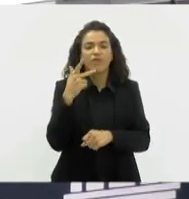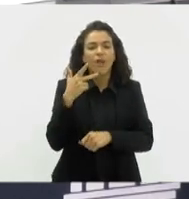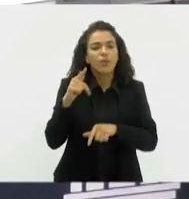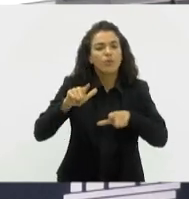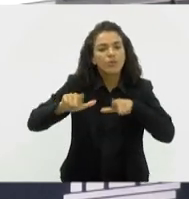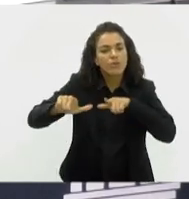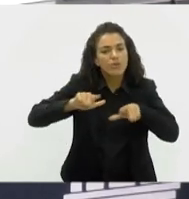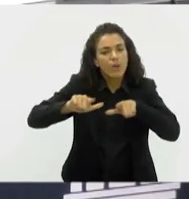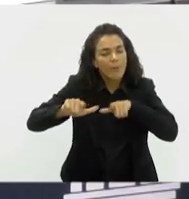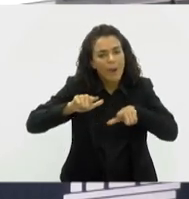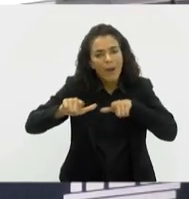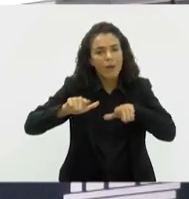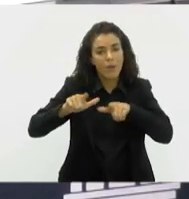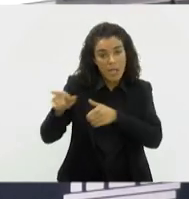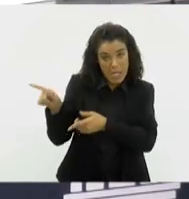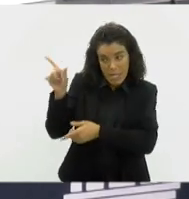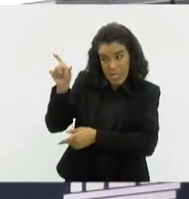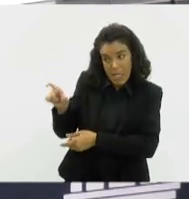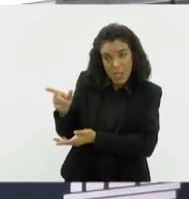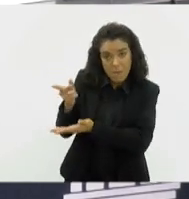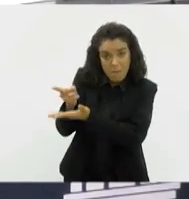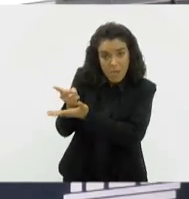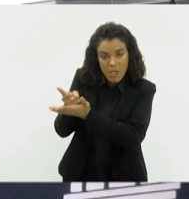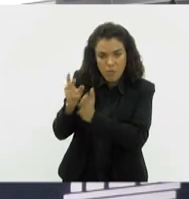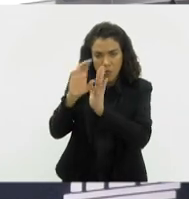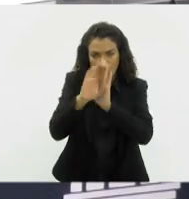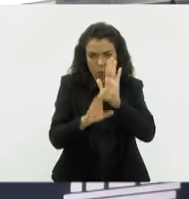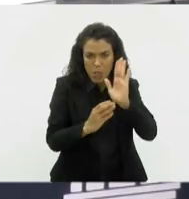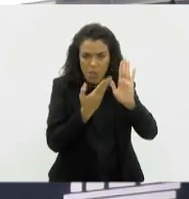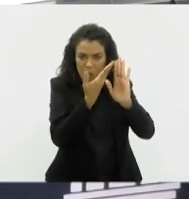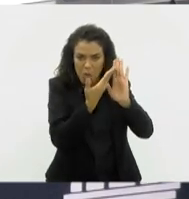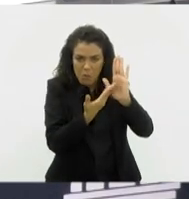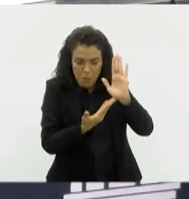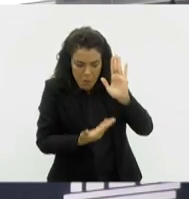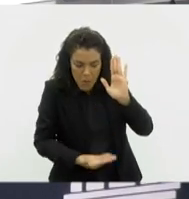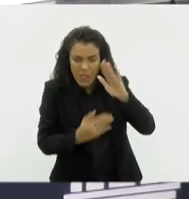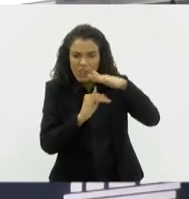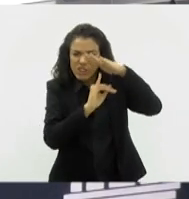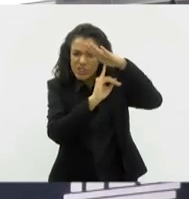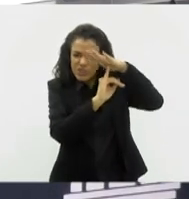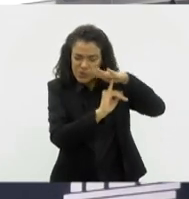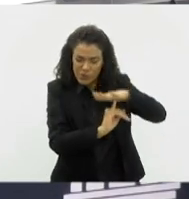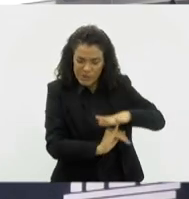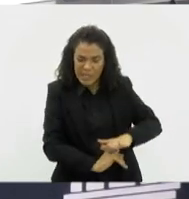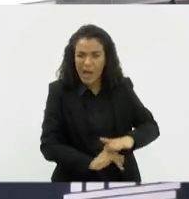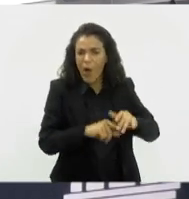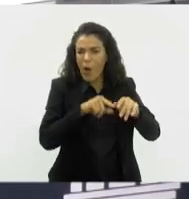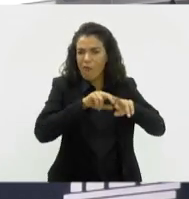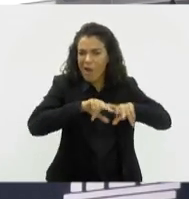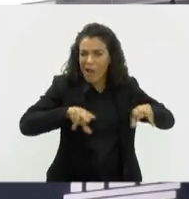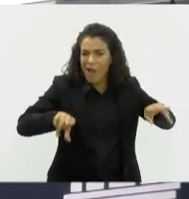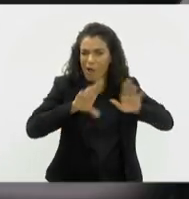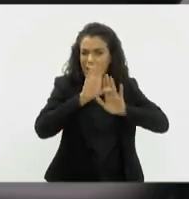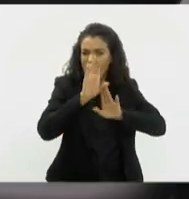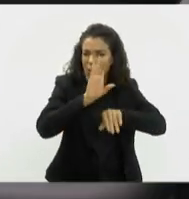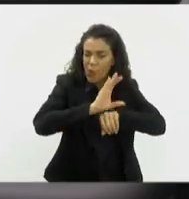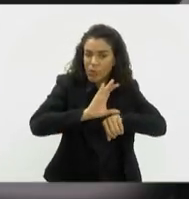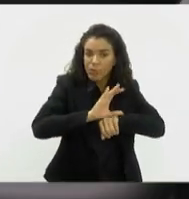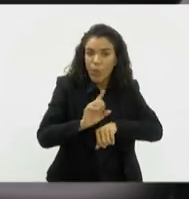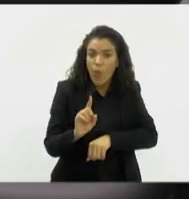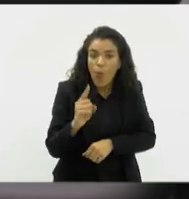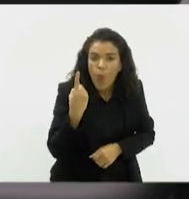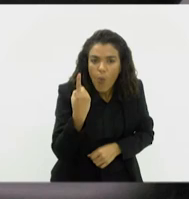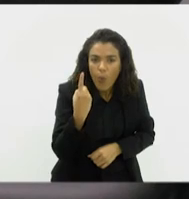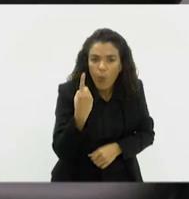trabalho que... Ele mesmo disse aqui, através do currículo dele, em tantas instituições, tantos cursos que ele fez, tantos lugares que ele atua, não é possível que não tenha